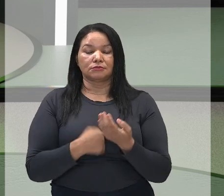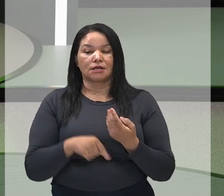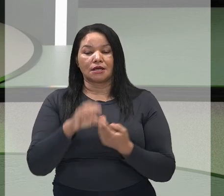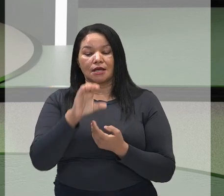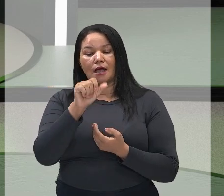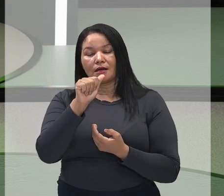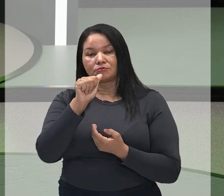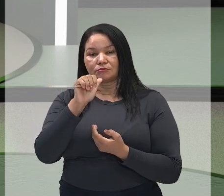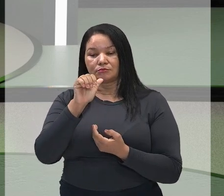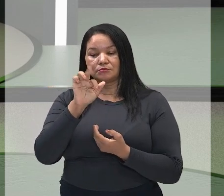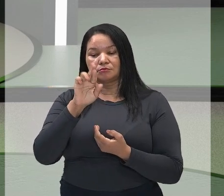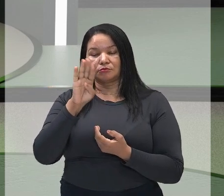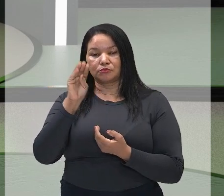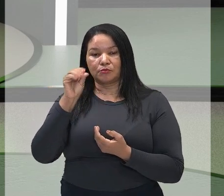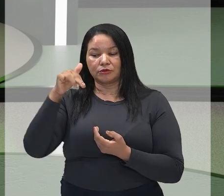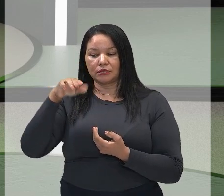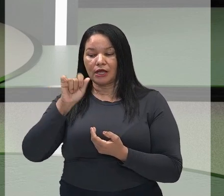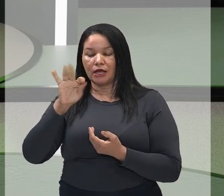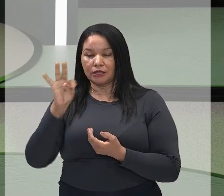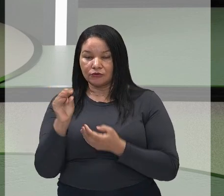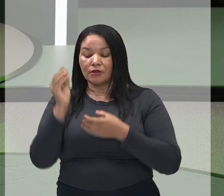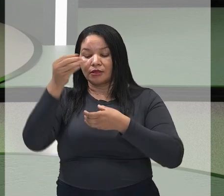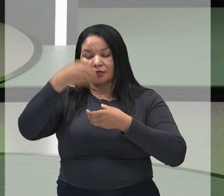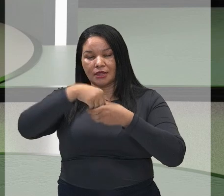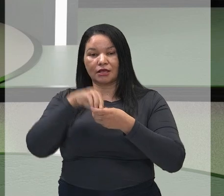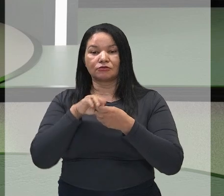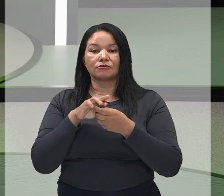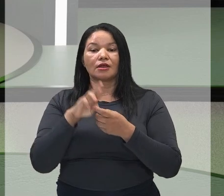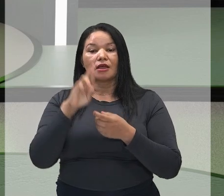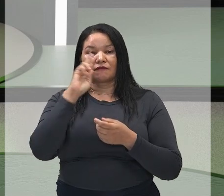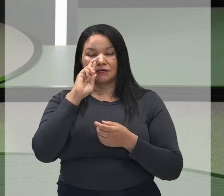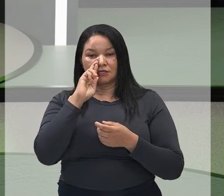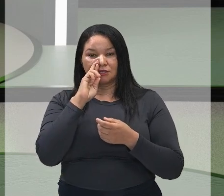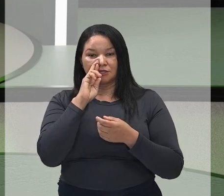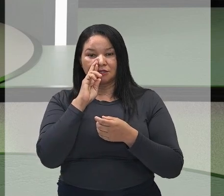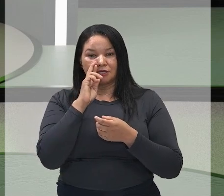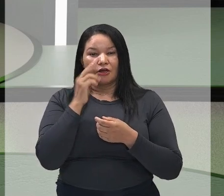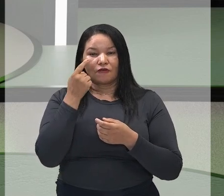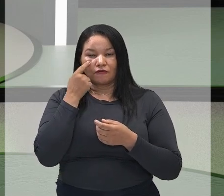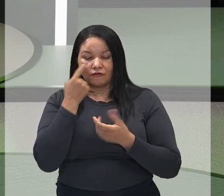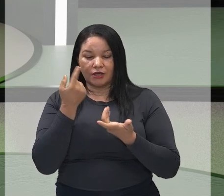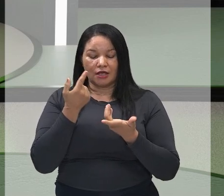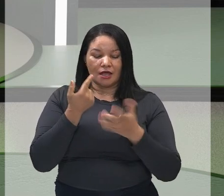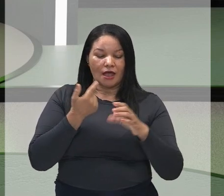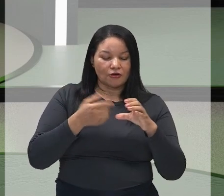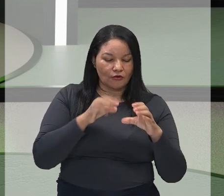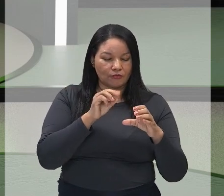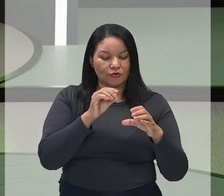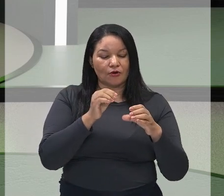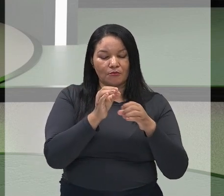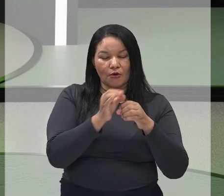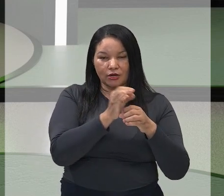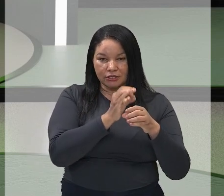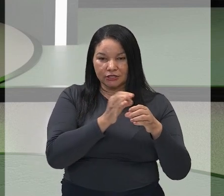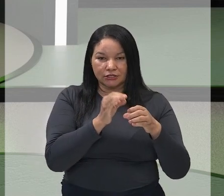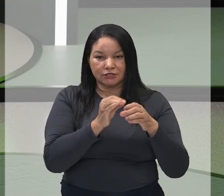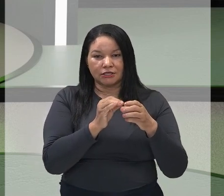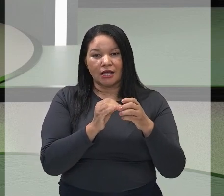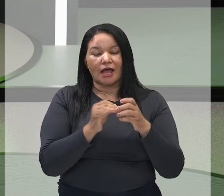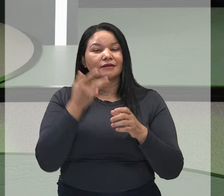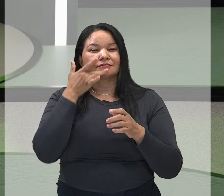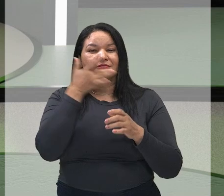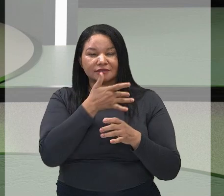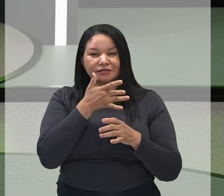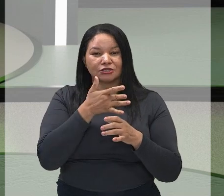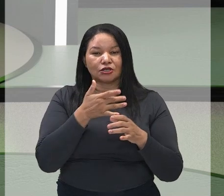é utilizado para deixar o refrigerante com aquele aspecto mais gasoso, aquelas bolinhas que tem no refrigerante, para ele ficar um pouco mais com aspecto,